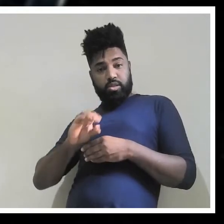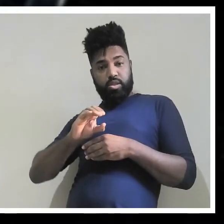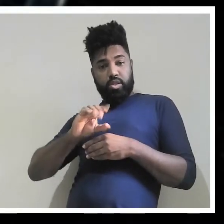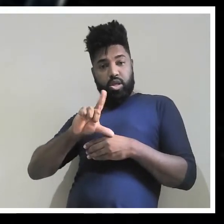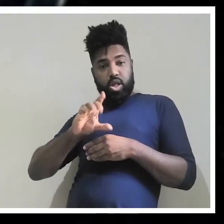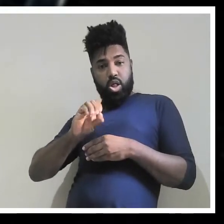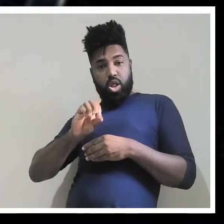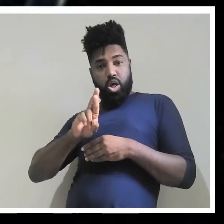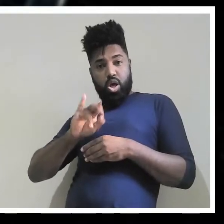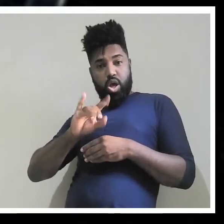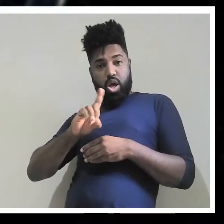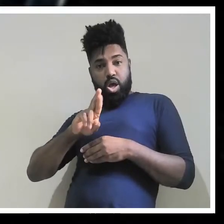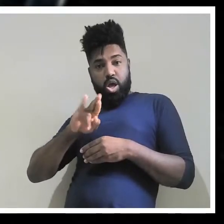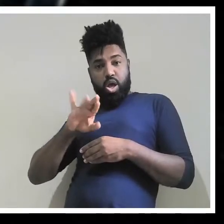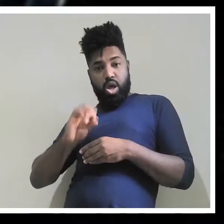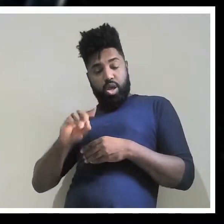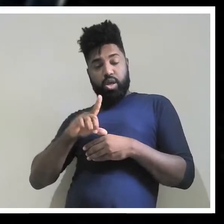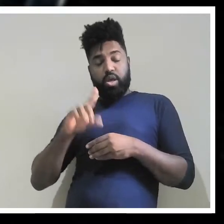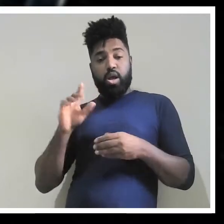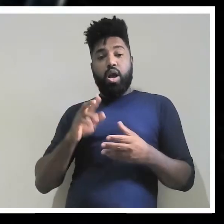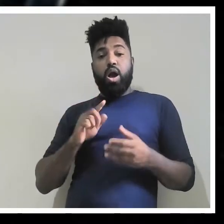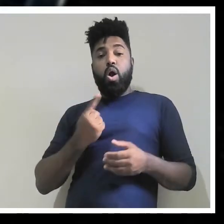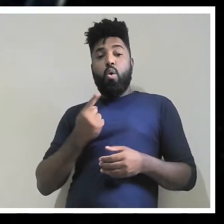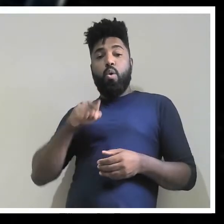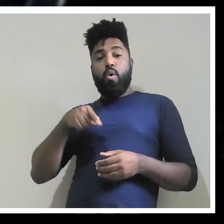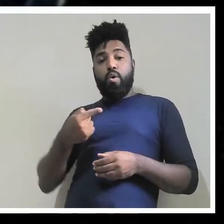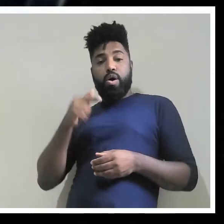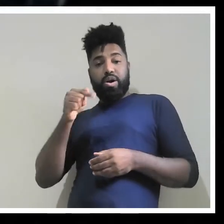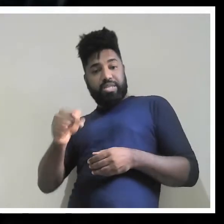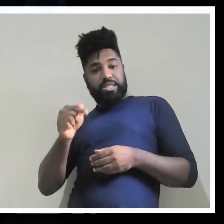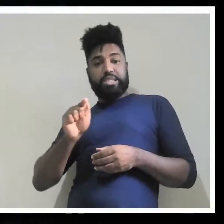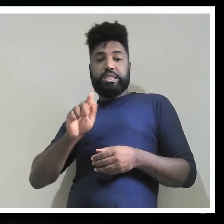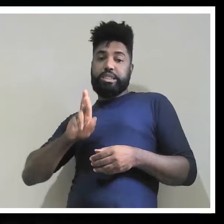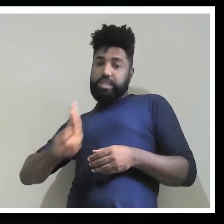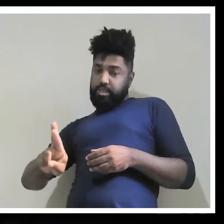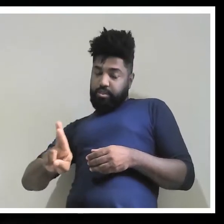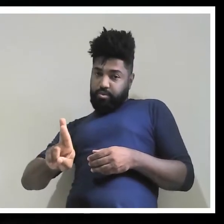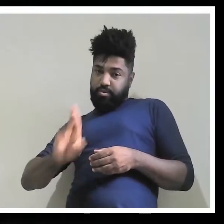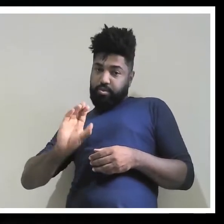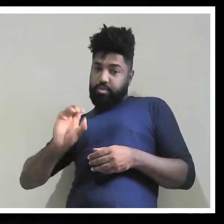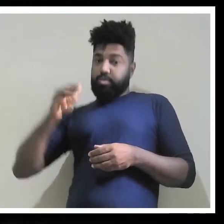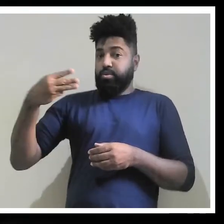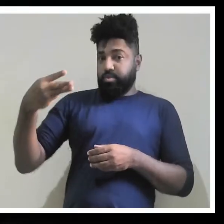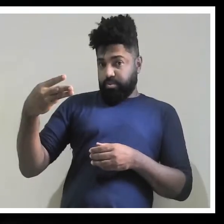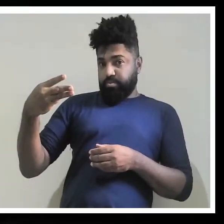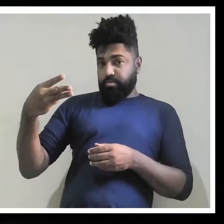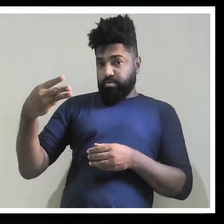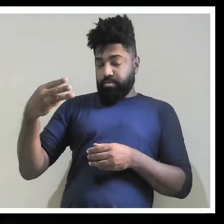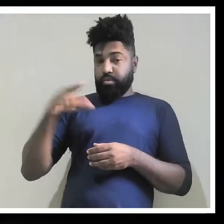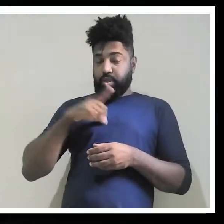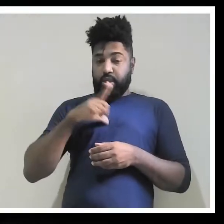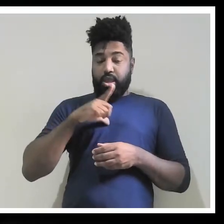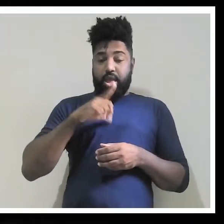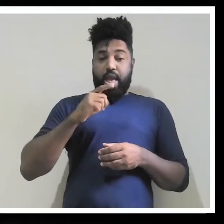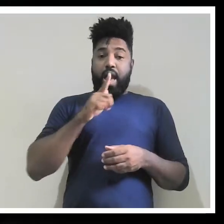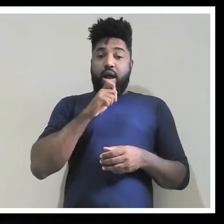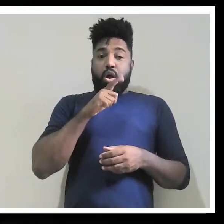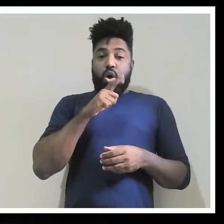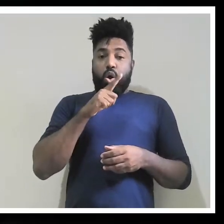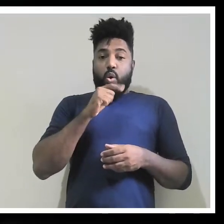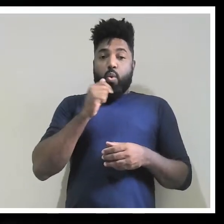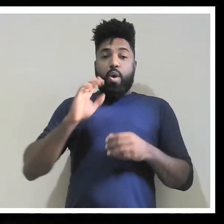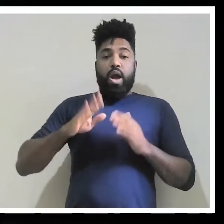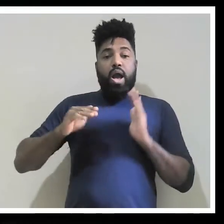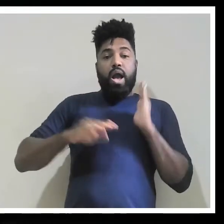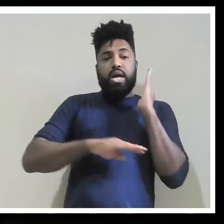de 1,107 gramas por centímetro cúbico. Nós medimos a temperatura ambiente da água, não precisaria ser da solução de